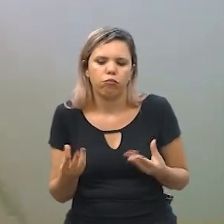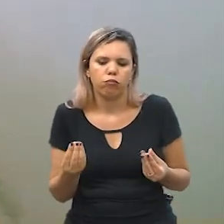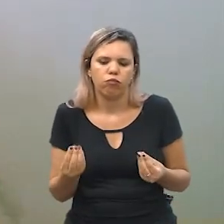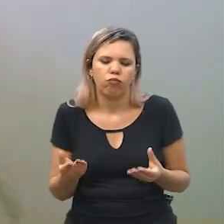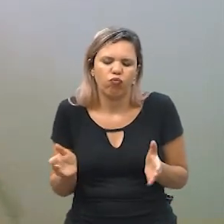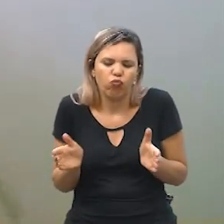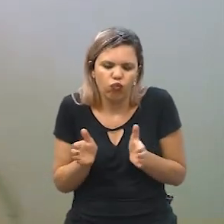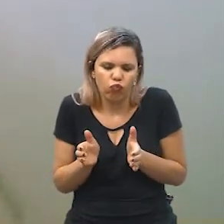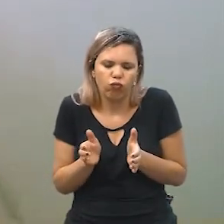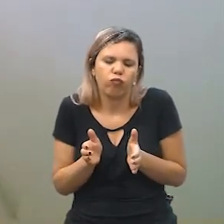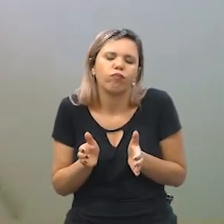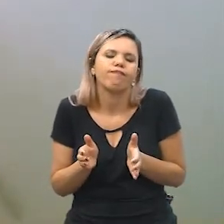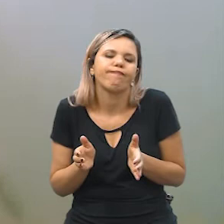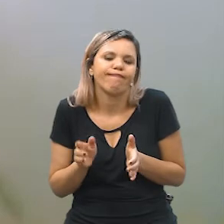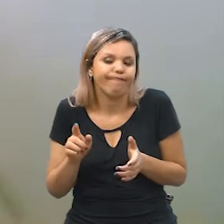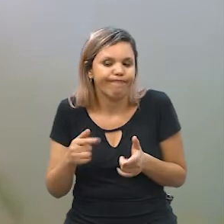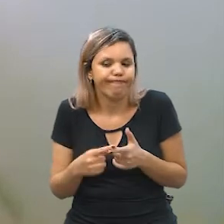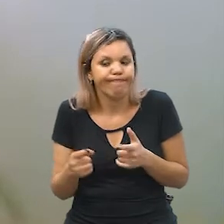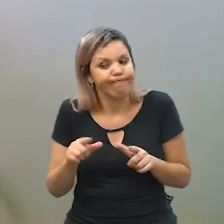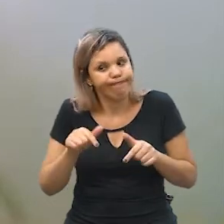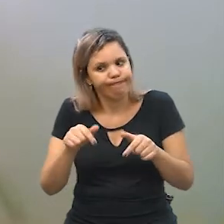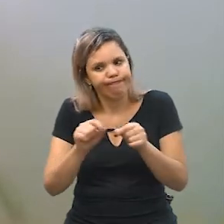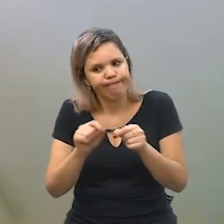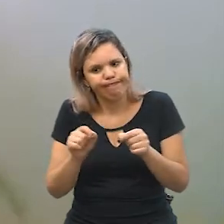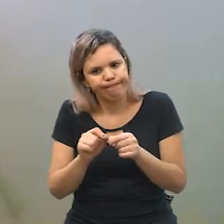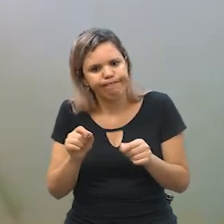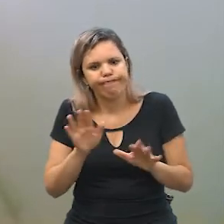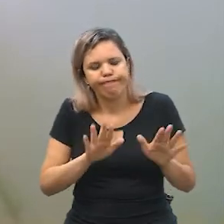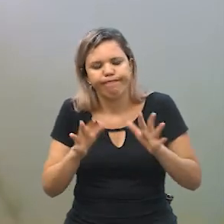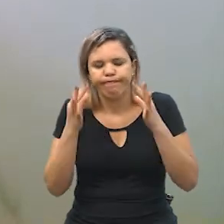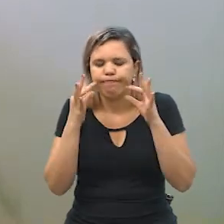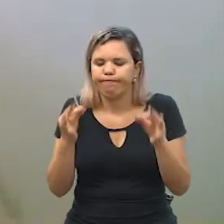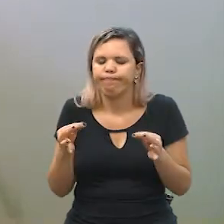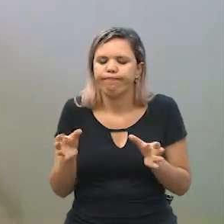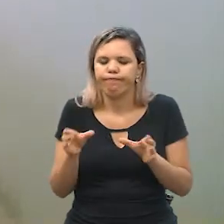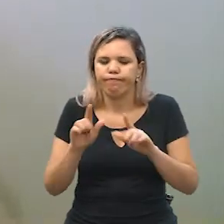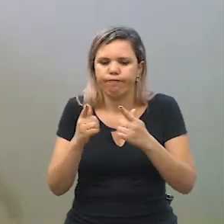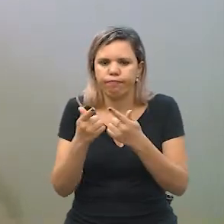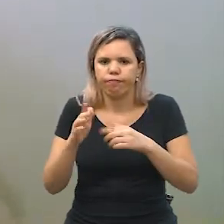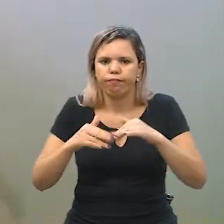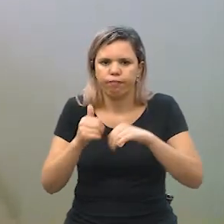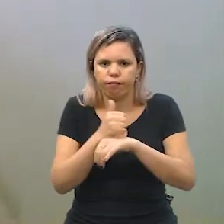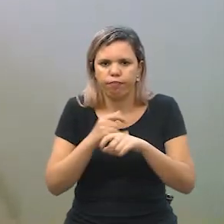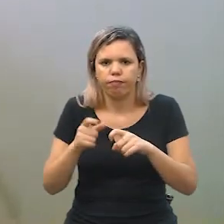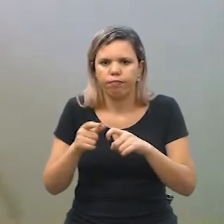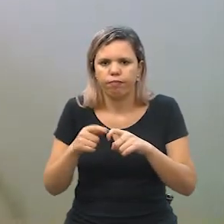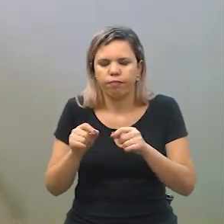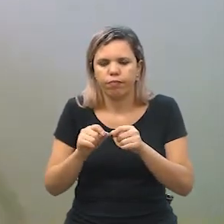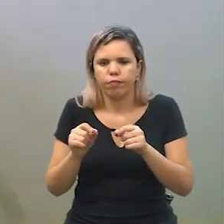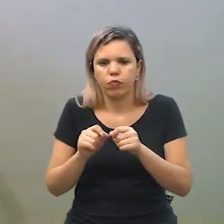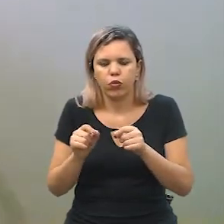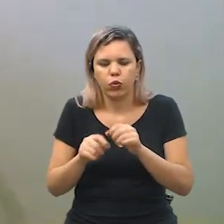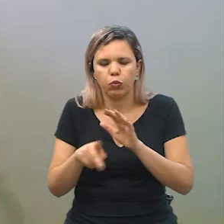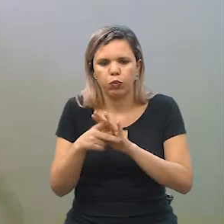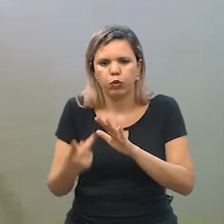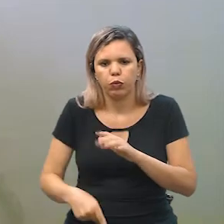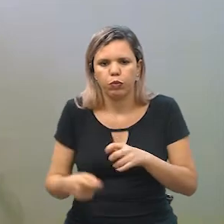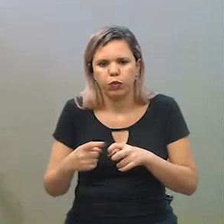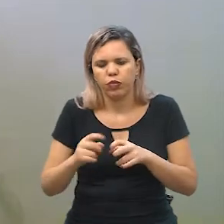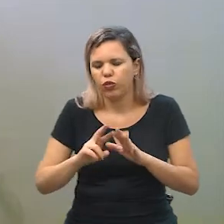muito pequeno, existem algumas medidas que a equipe médica vai fazer, tanto o obstetra quanto